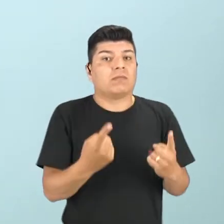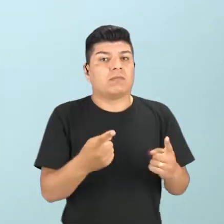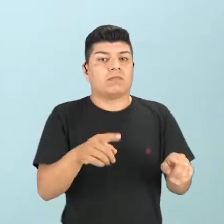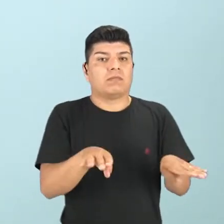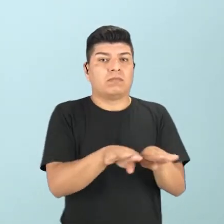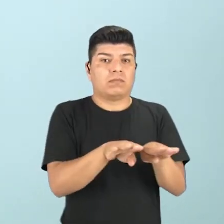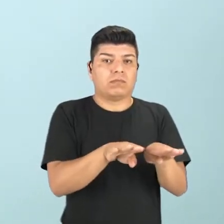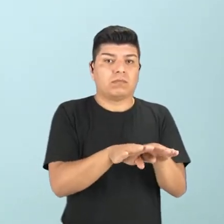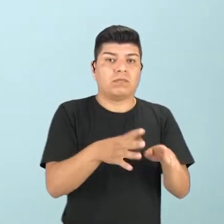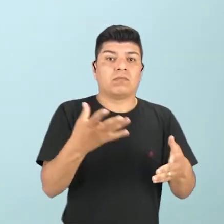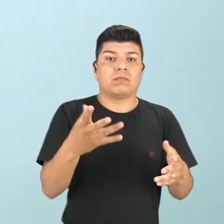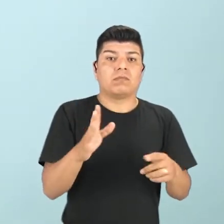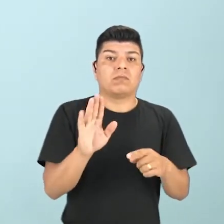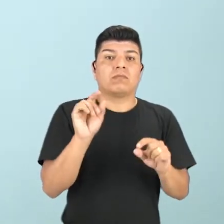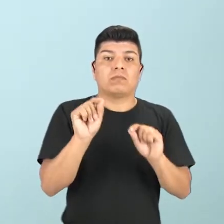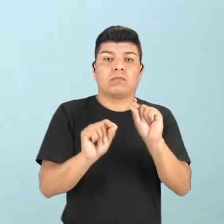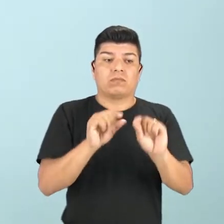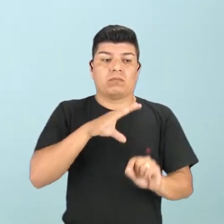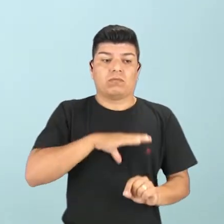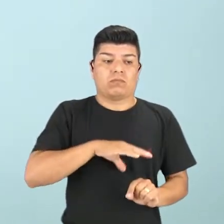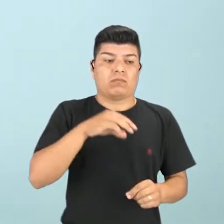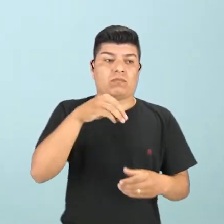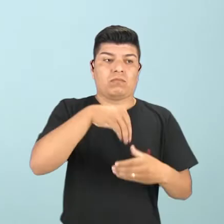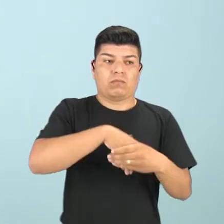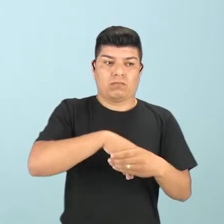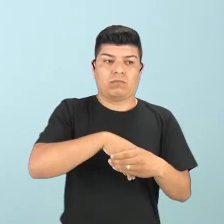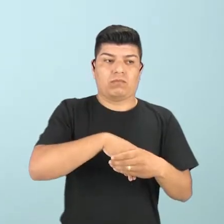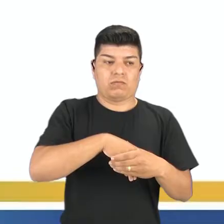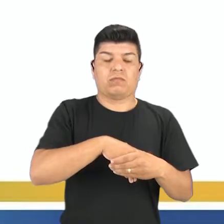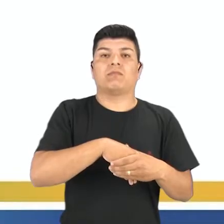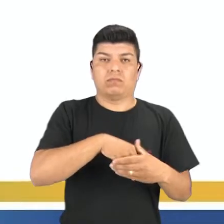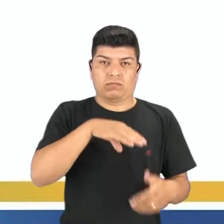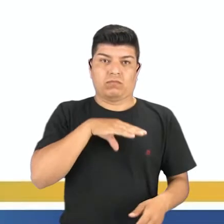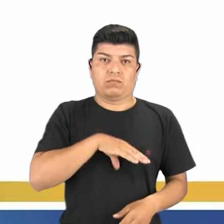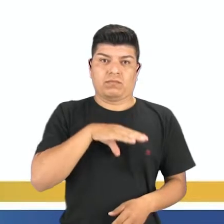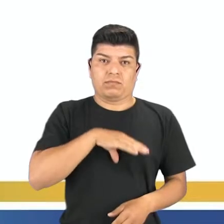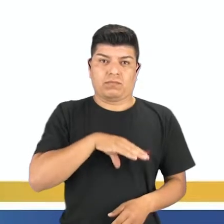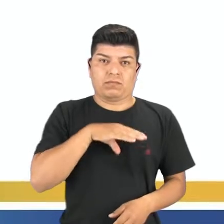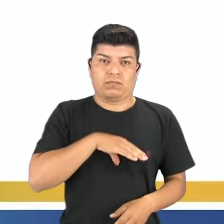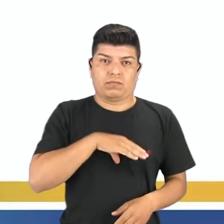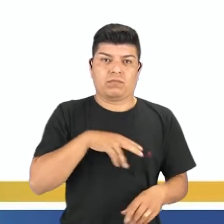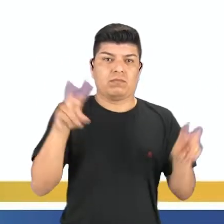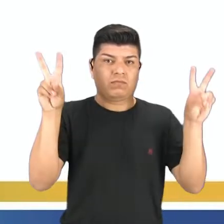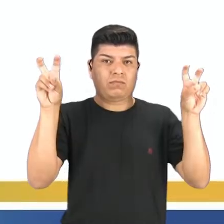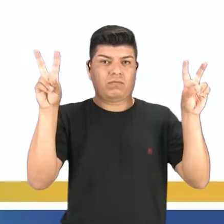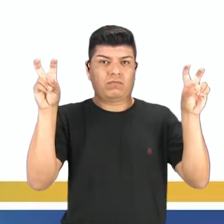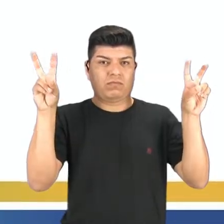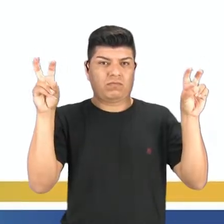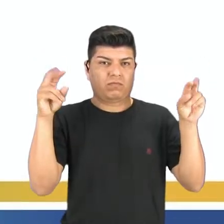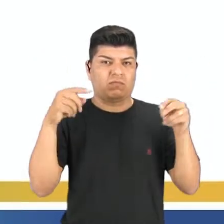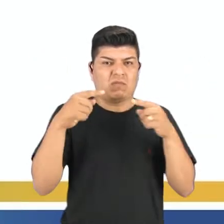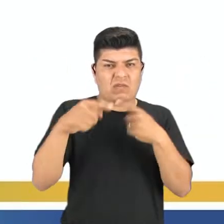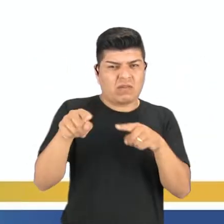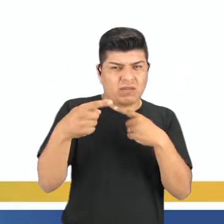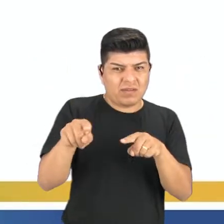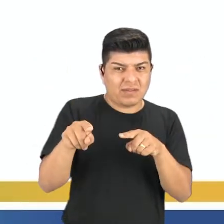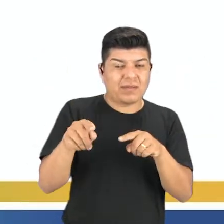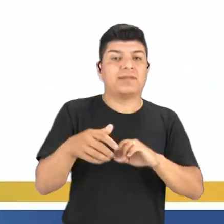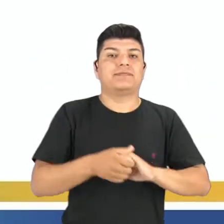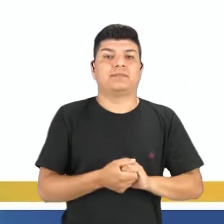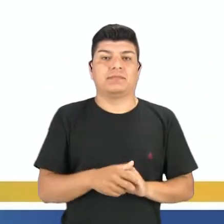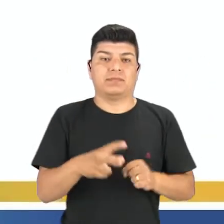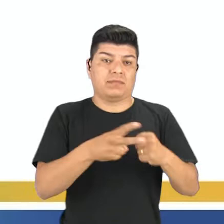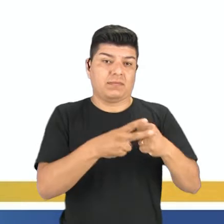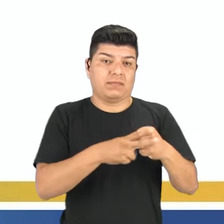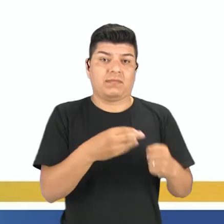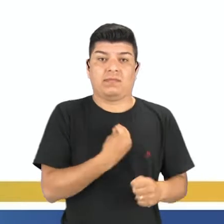de acordo com a norma padrão da língua portuguesa, possuem títulos polêmicos e provocativos e contém